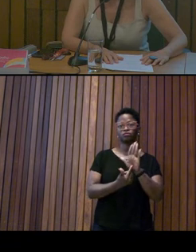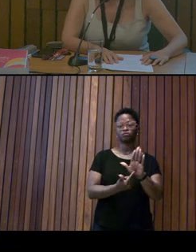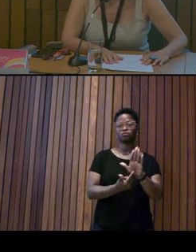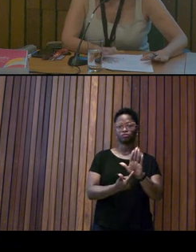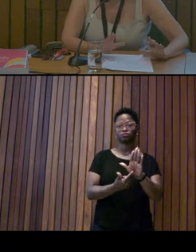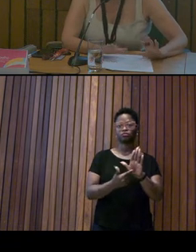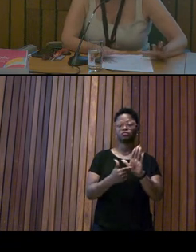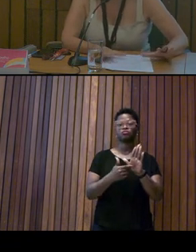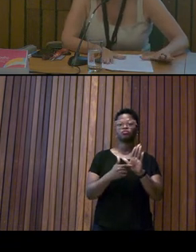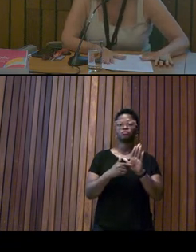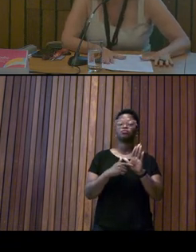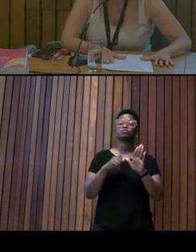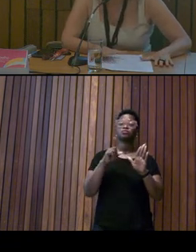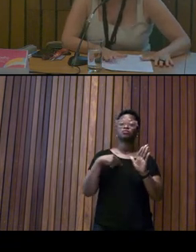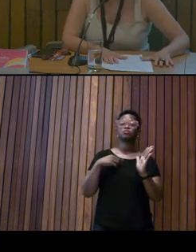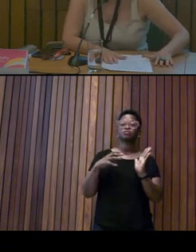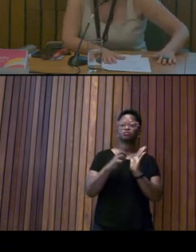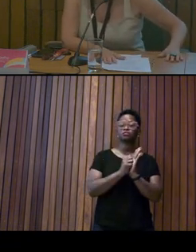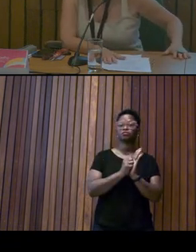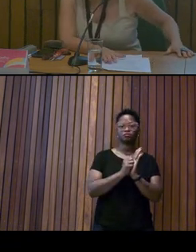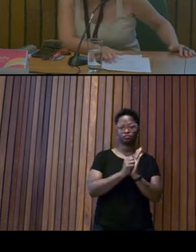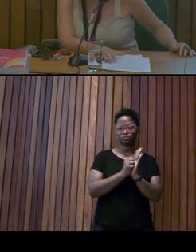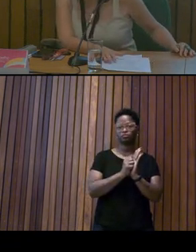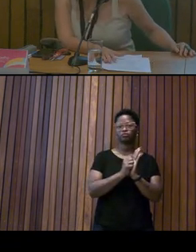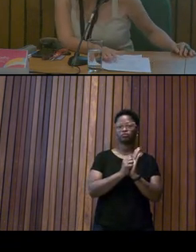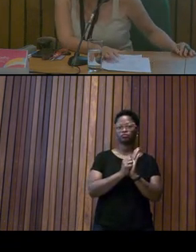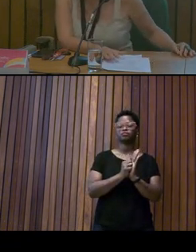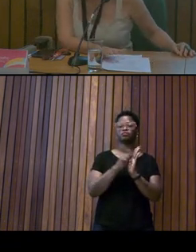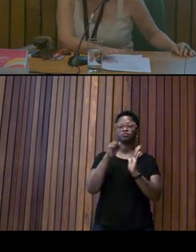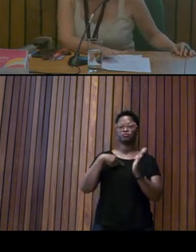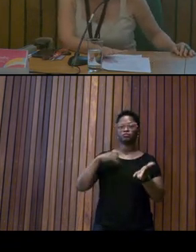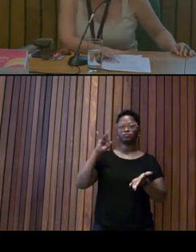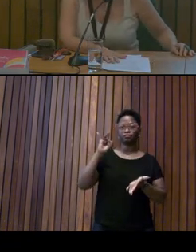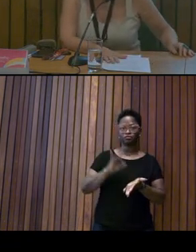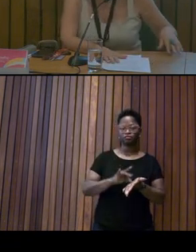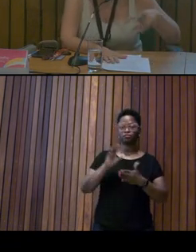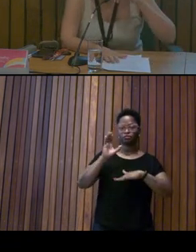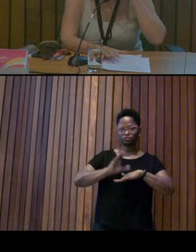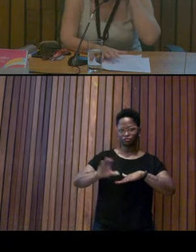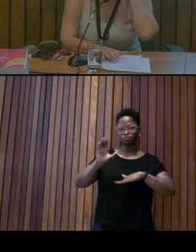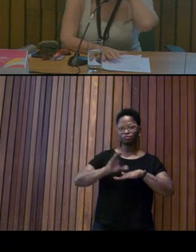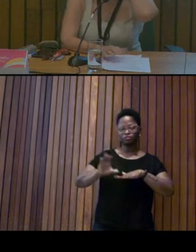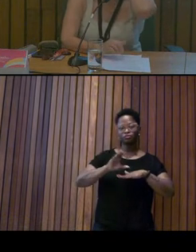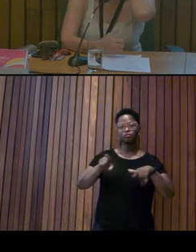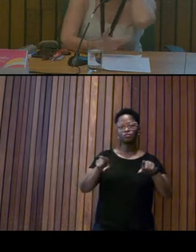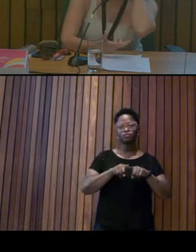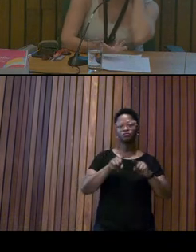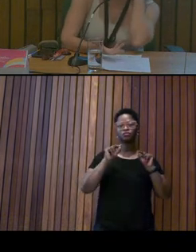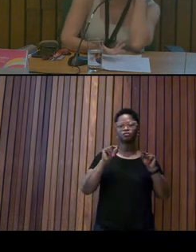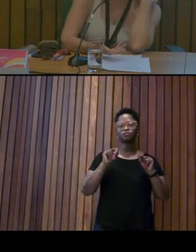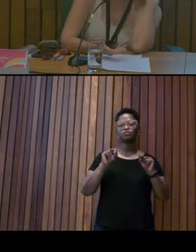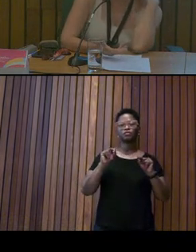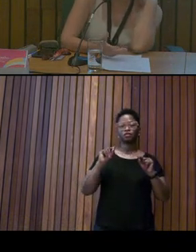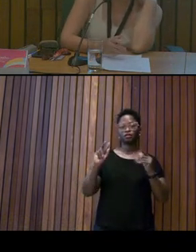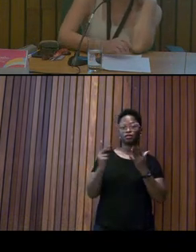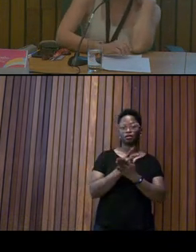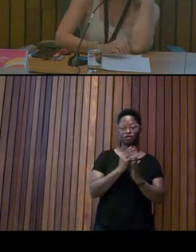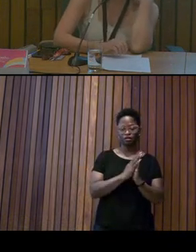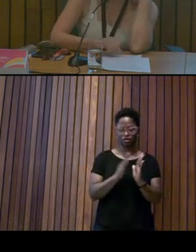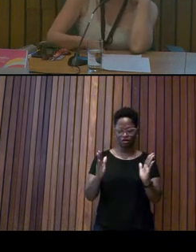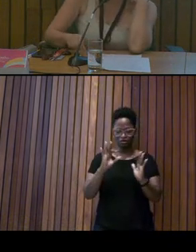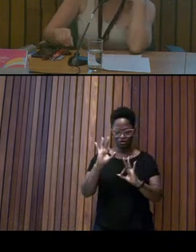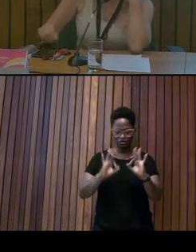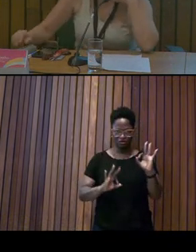o mural, só fazer o registro mesmo da realização do curso e dessa edição do